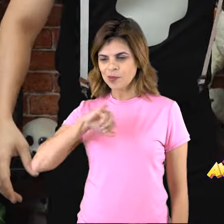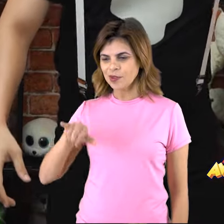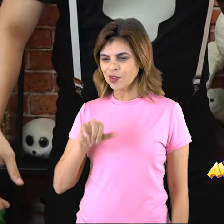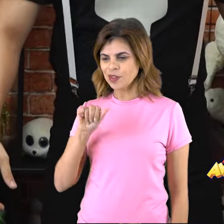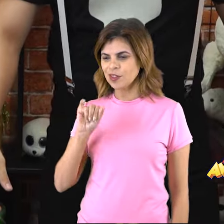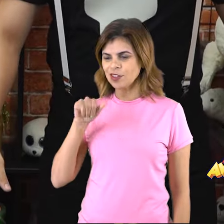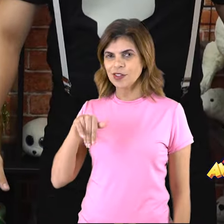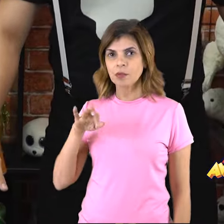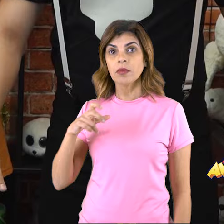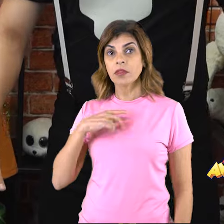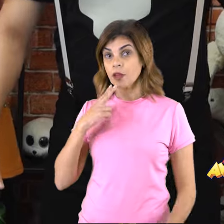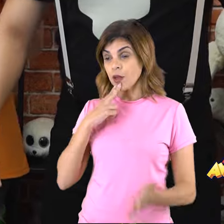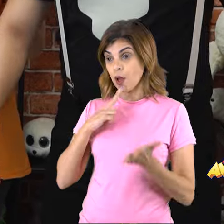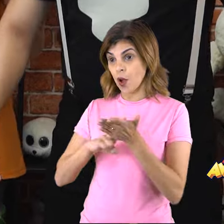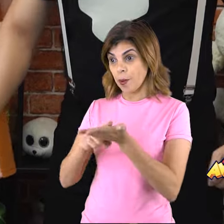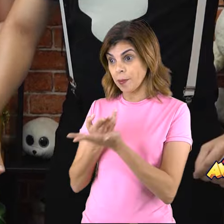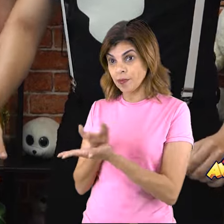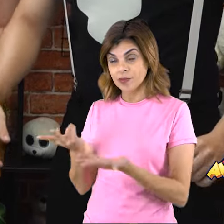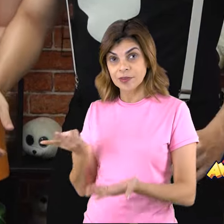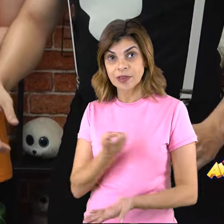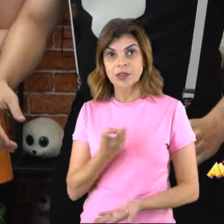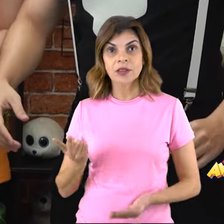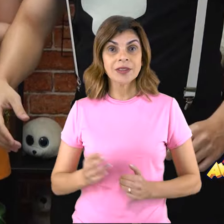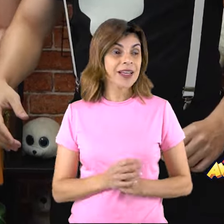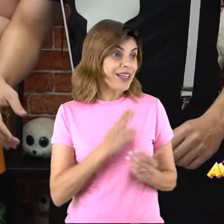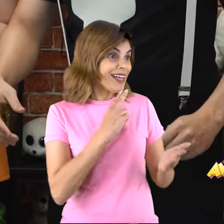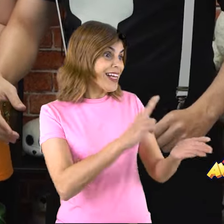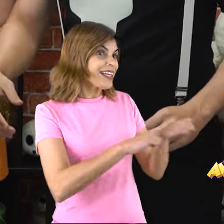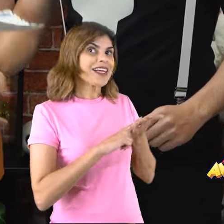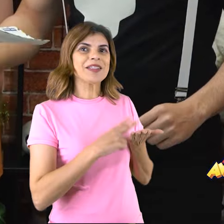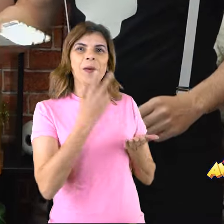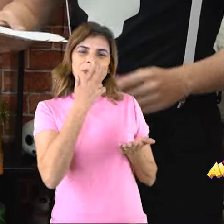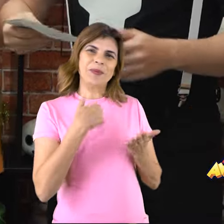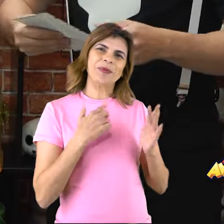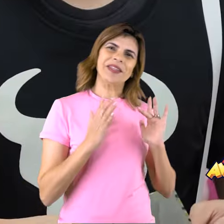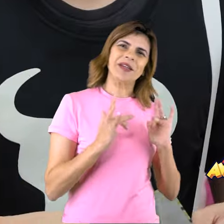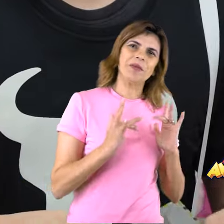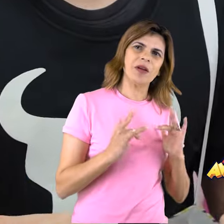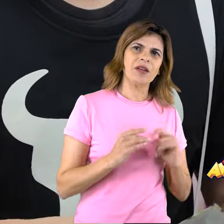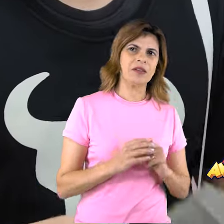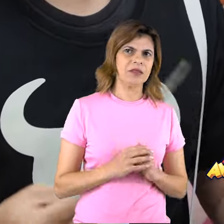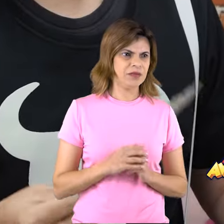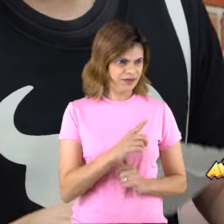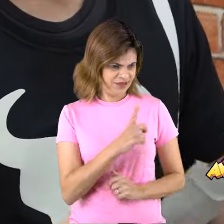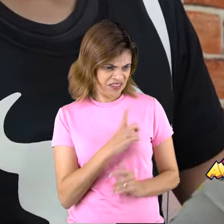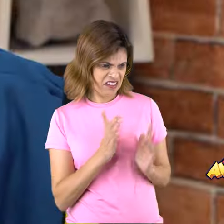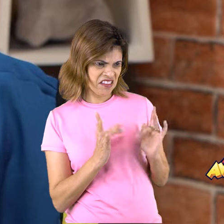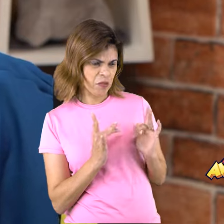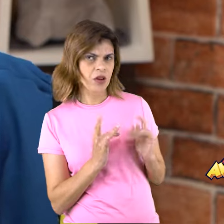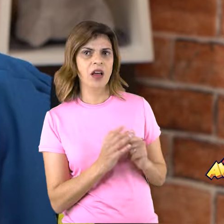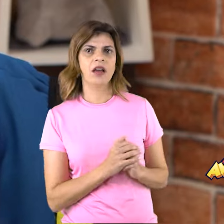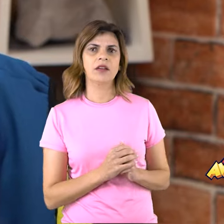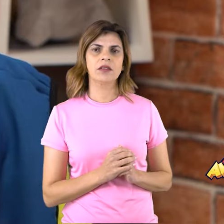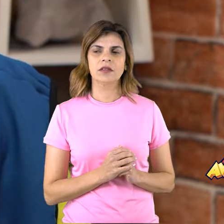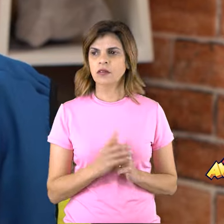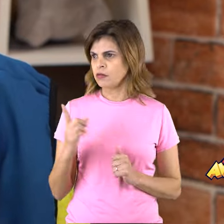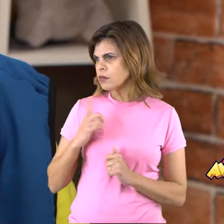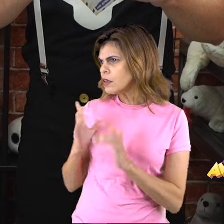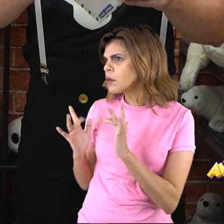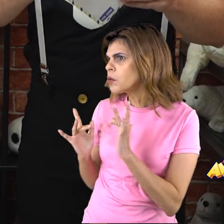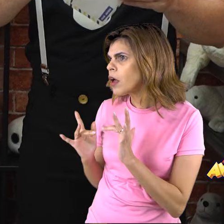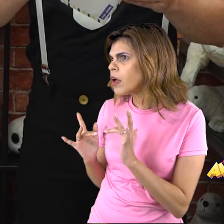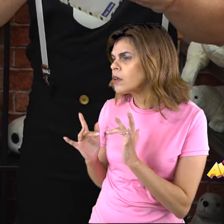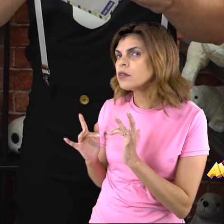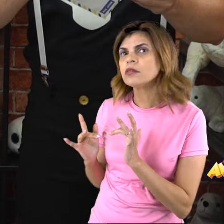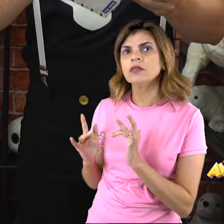olha tem correspondência pra vocês correspondência ai deve ser do meu namorado e você tem namorado mano você tem namorado